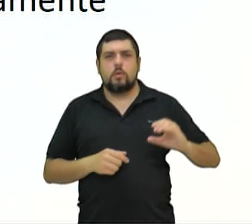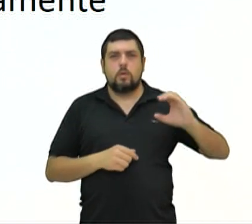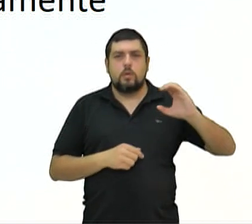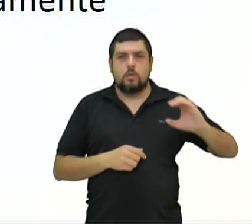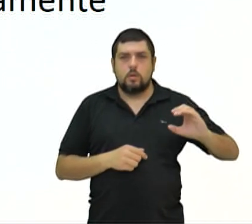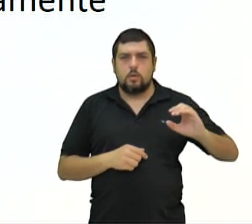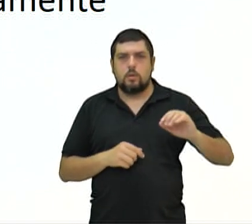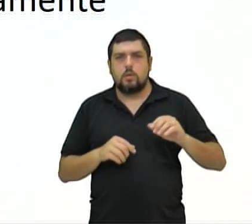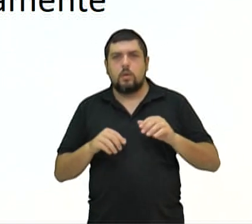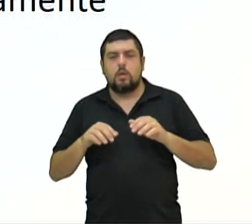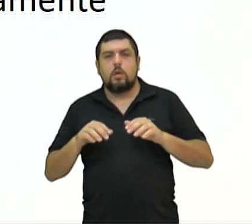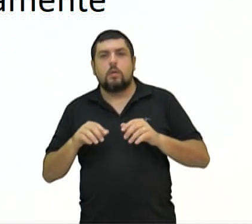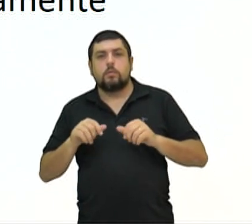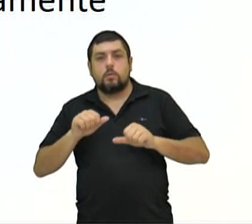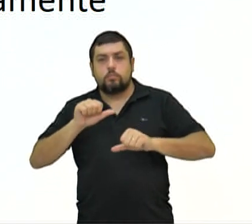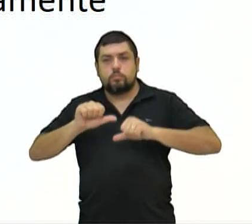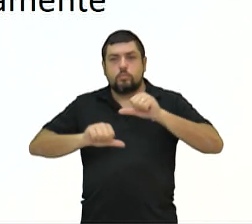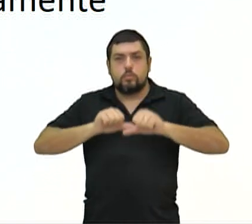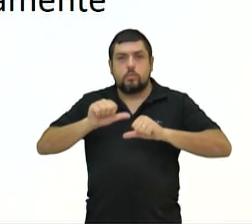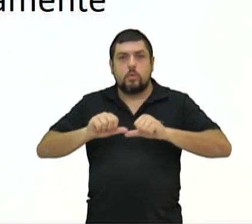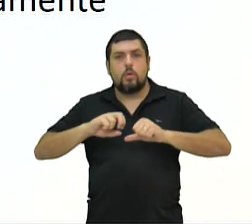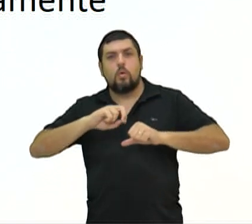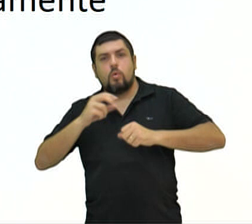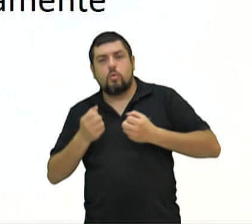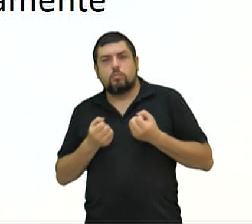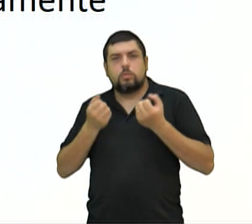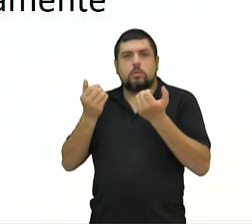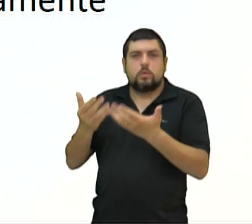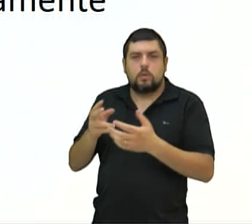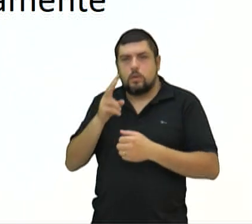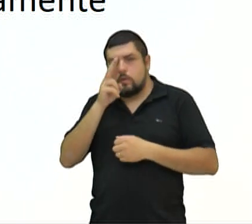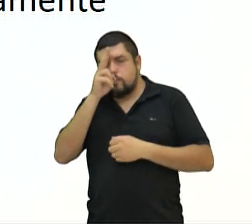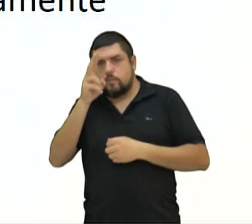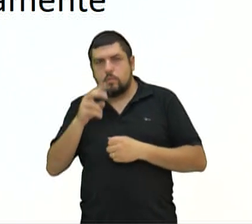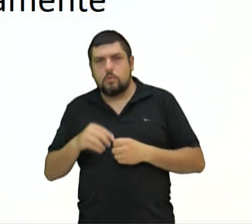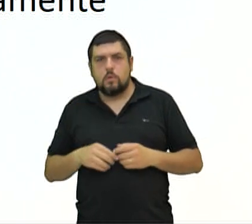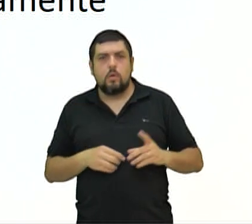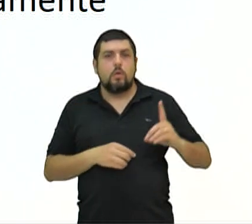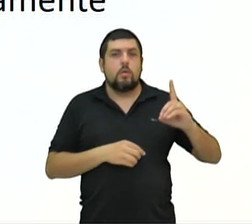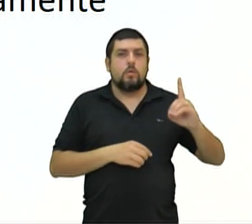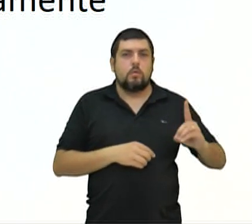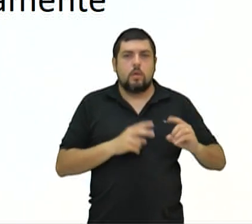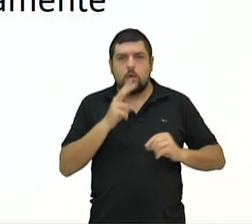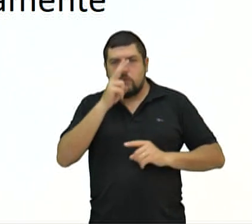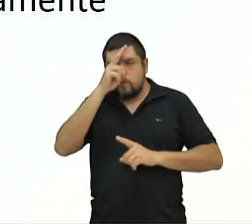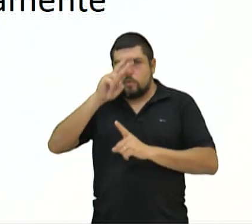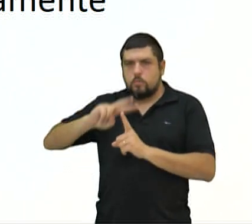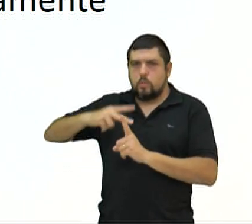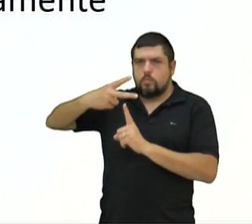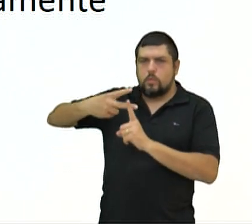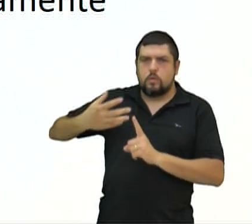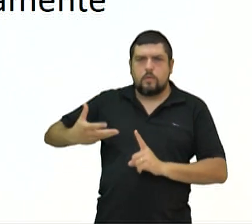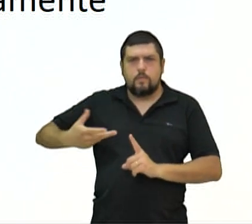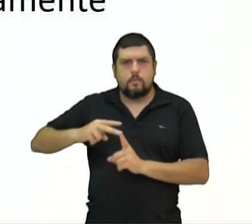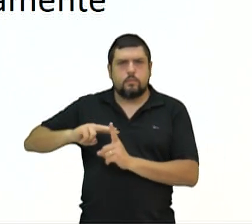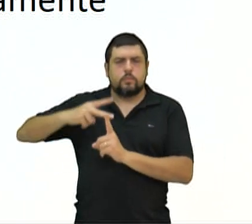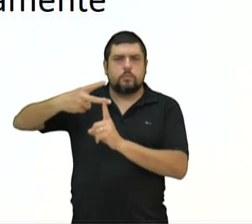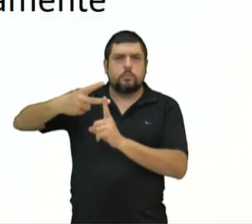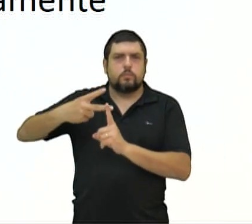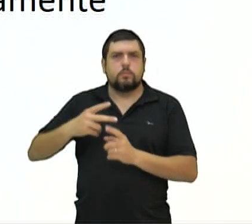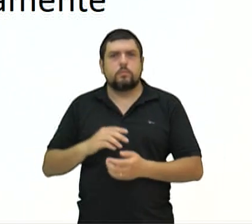Modificar ou transmitir forças. Ou D. Multiplicar a força e a velocidade